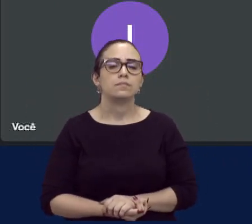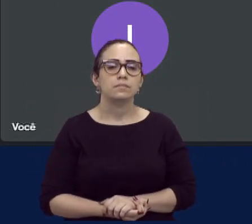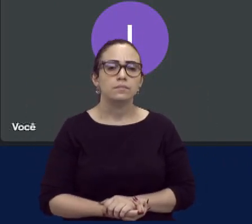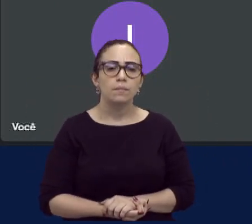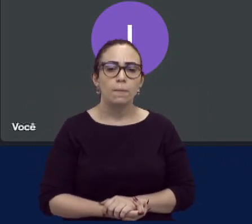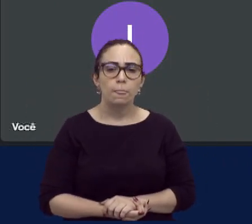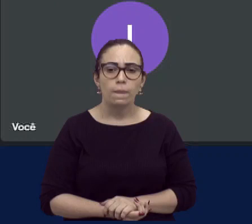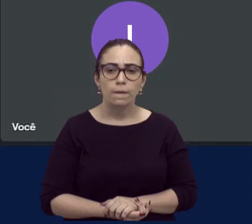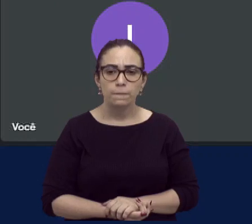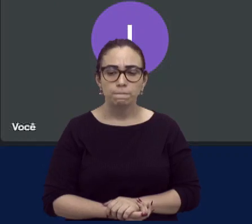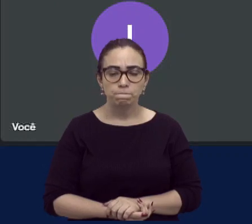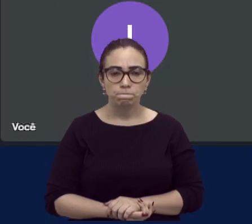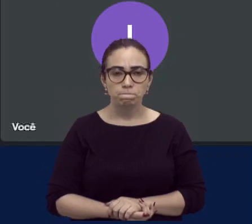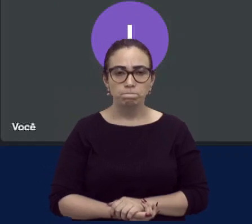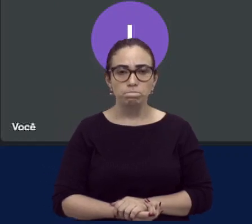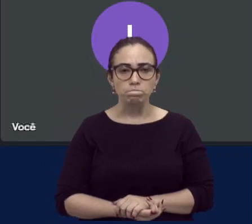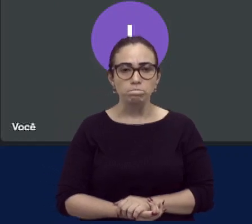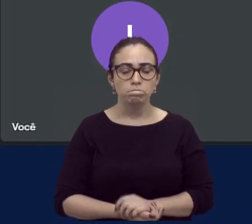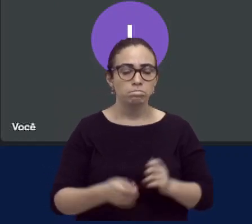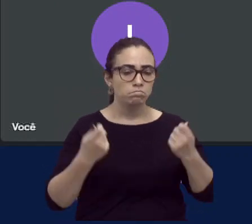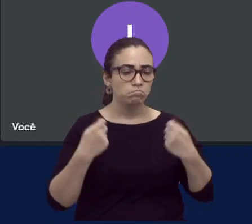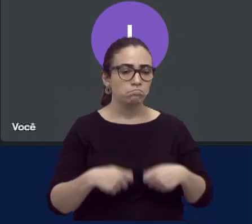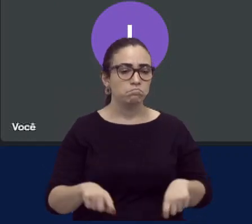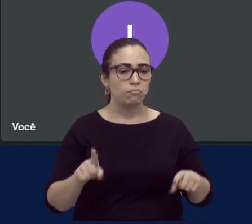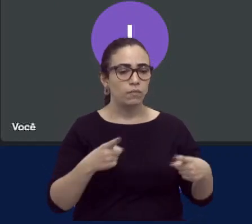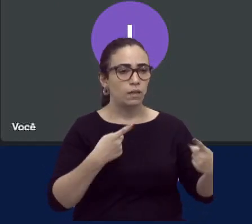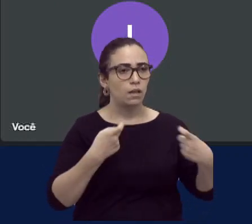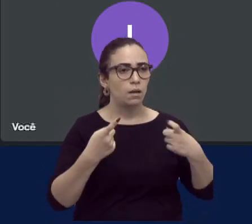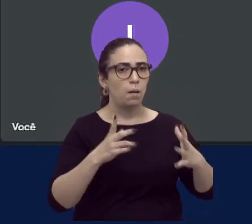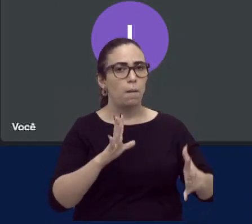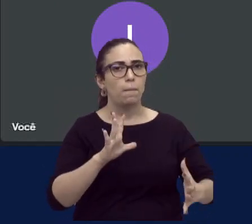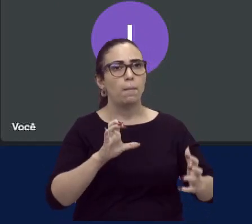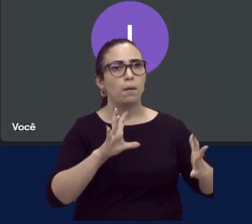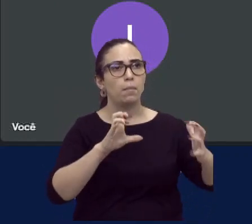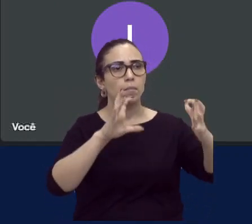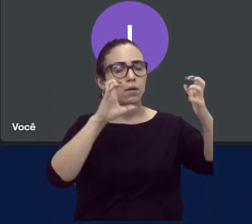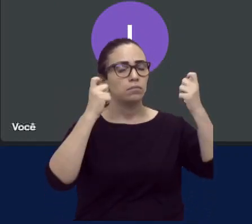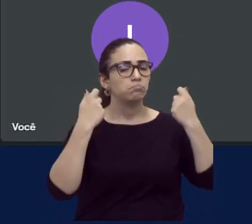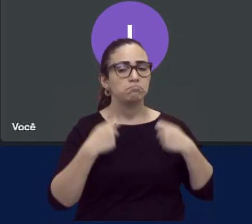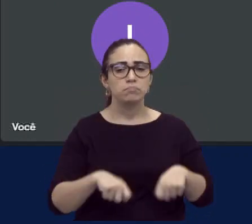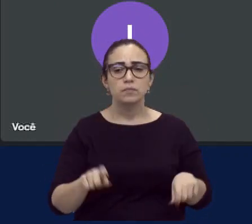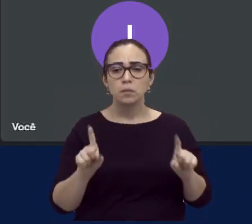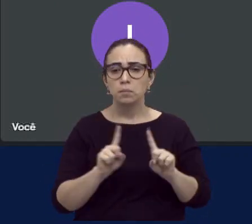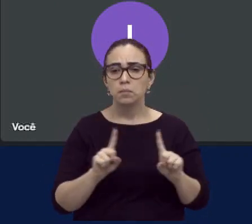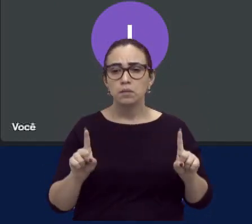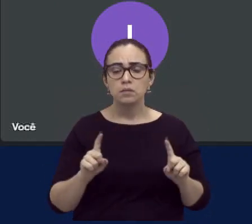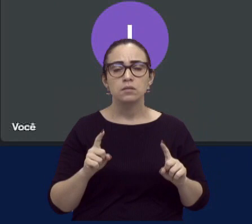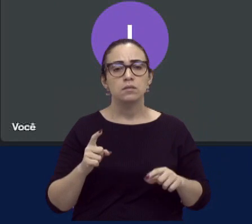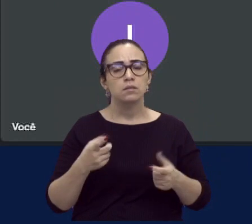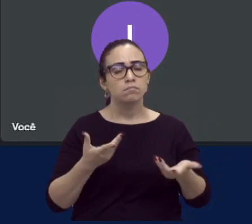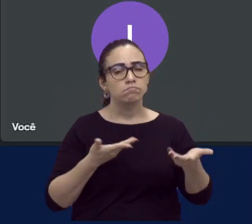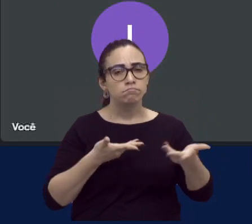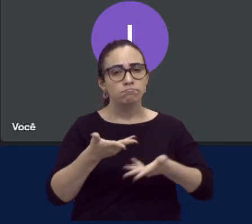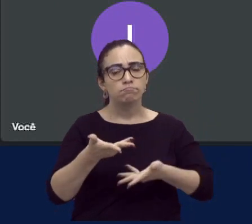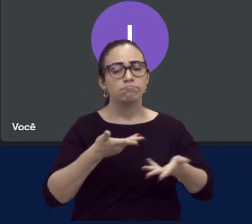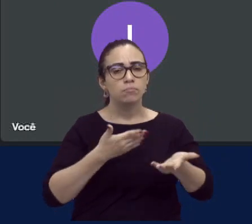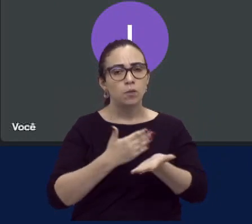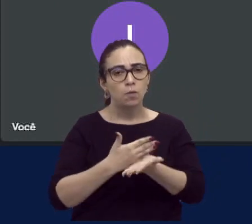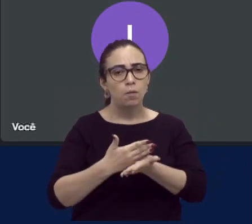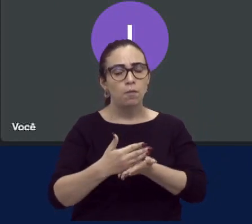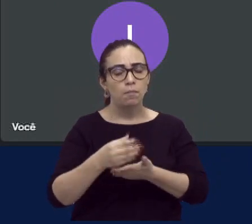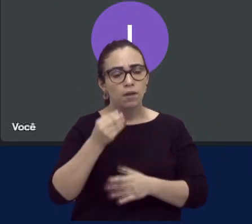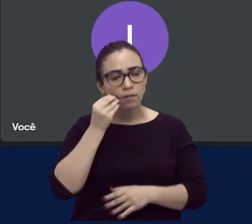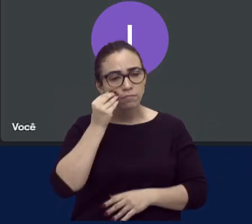teve uma guerra. Eu alcancei isso com aquela pessoa e deu certo. Você vai começando a